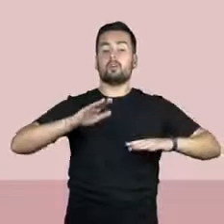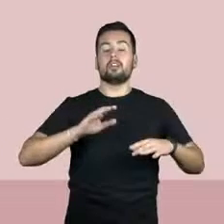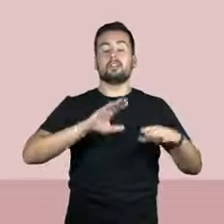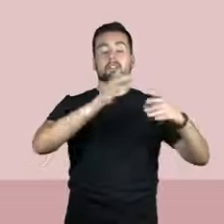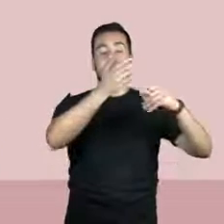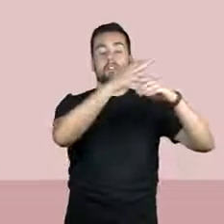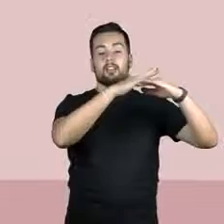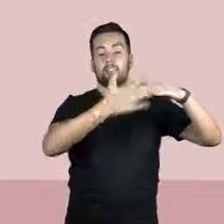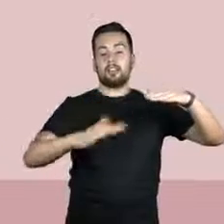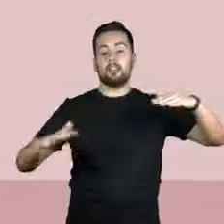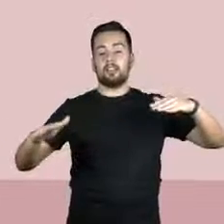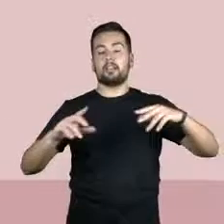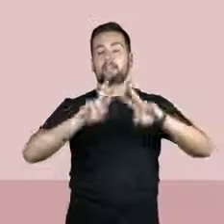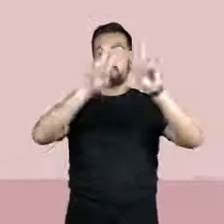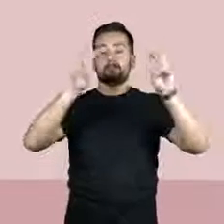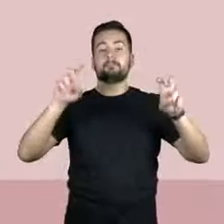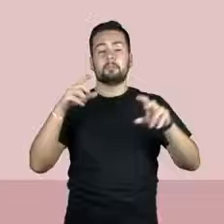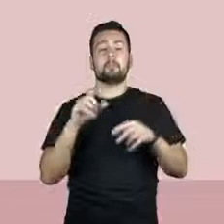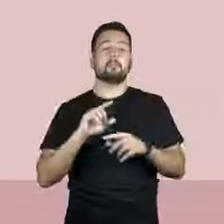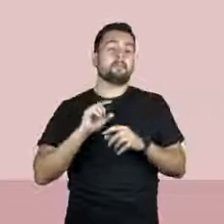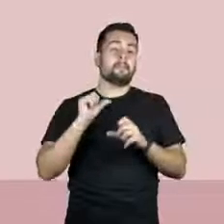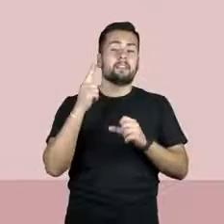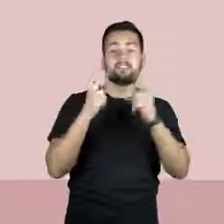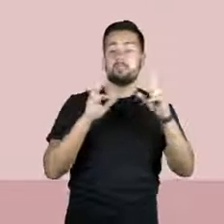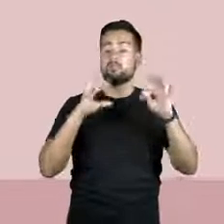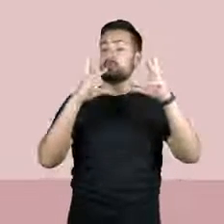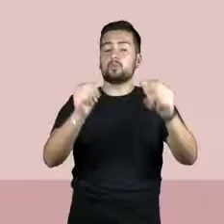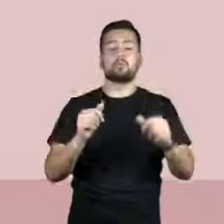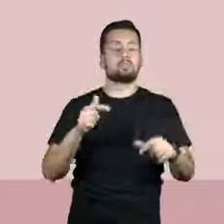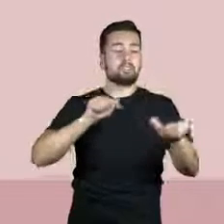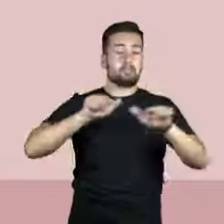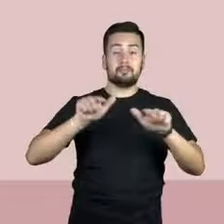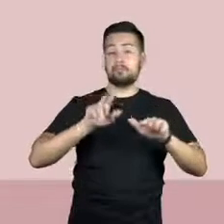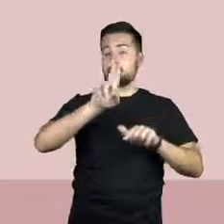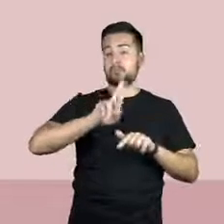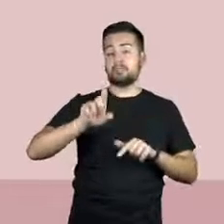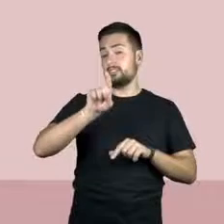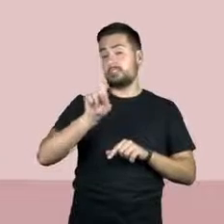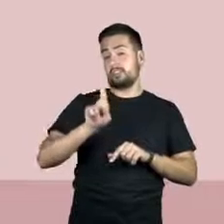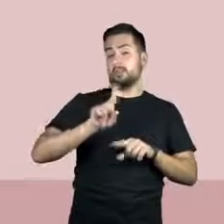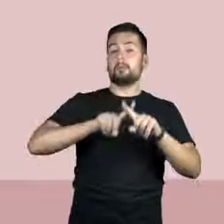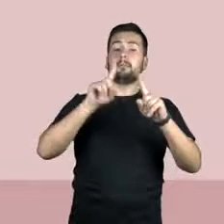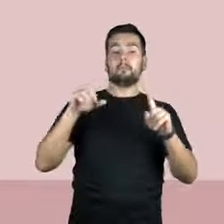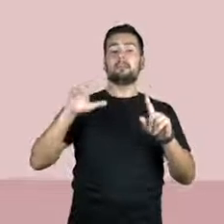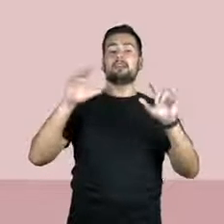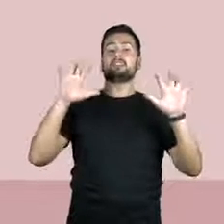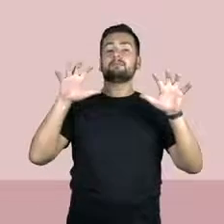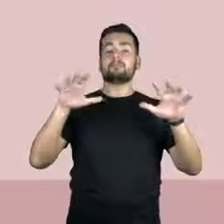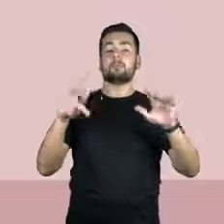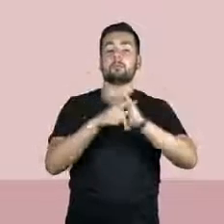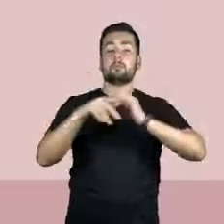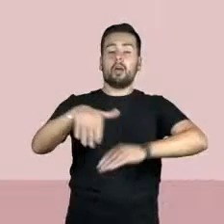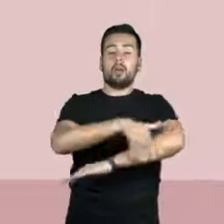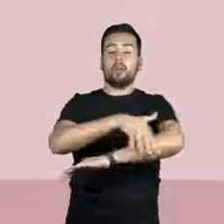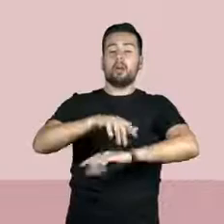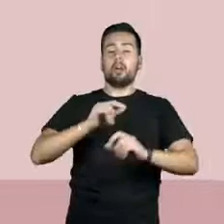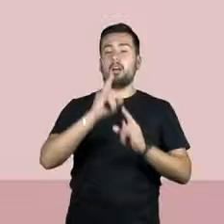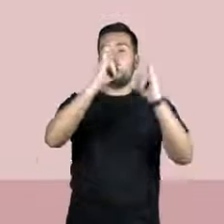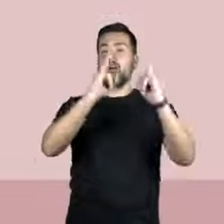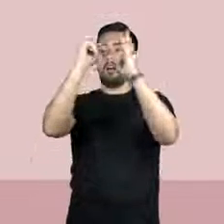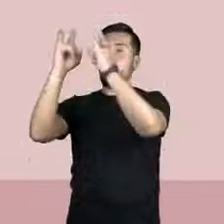que talvez, não sei se é muito frequente a todos, mas as pressões de urbanização, né? O aumento da urbanização.